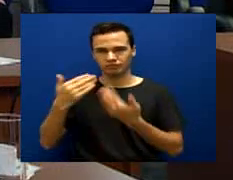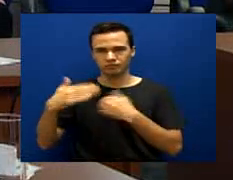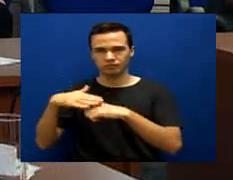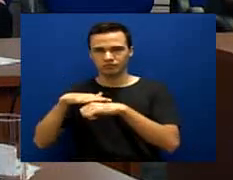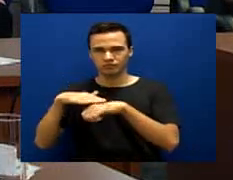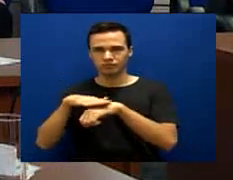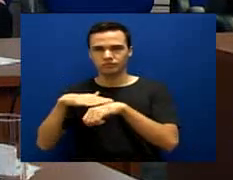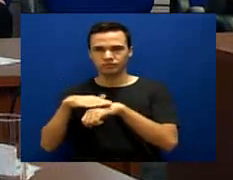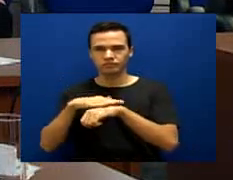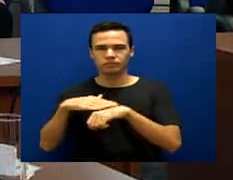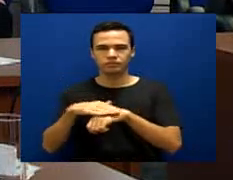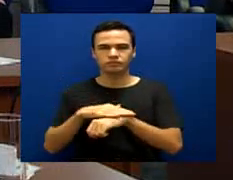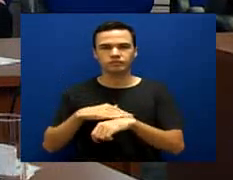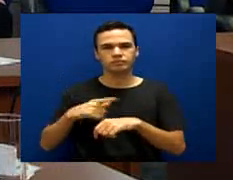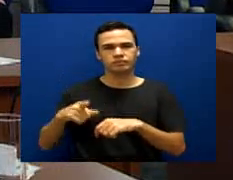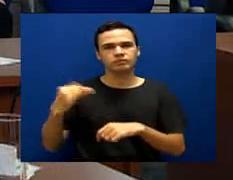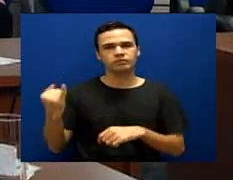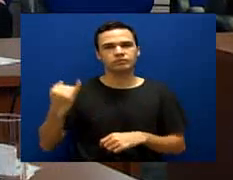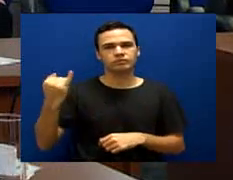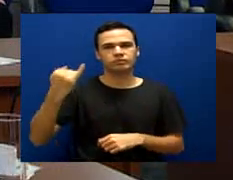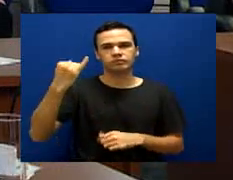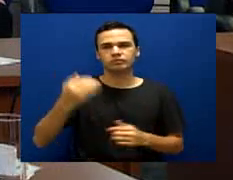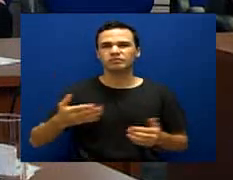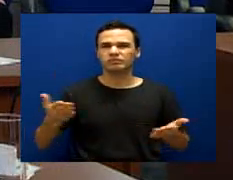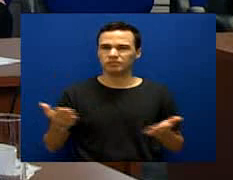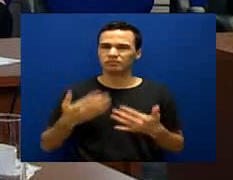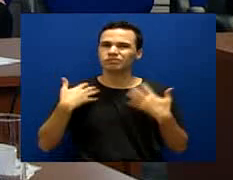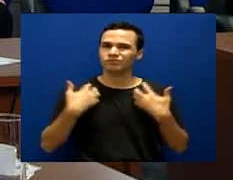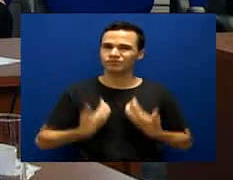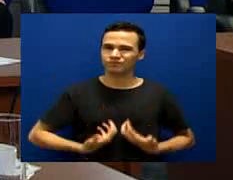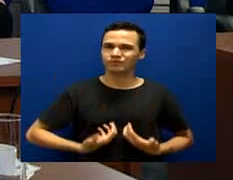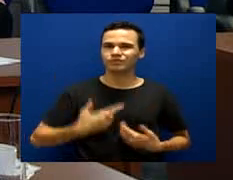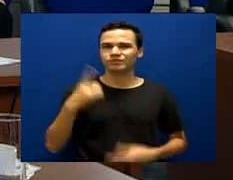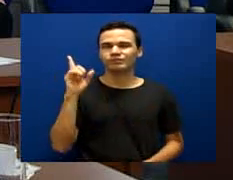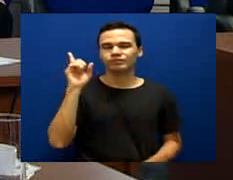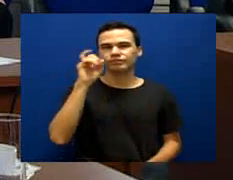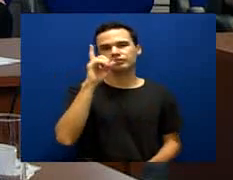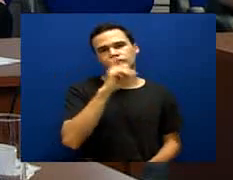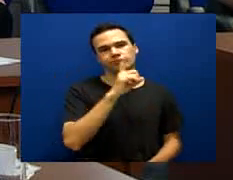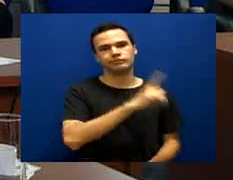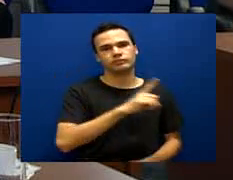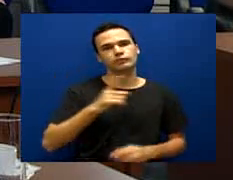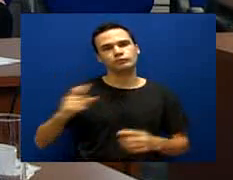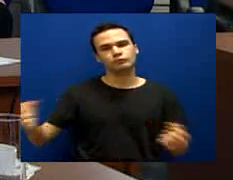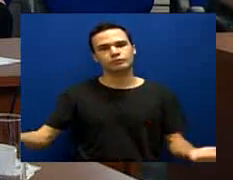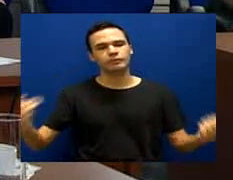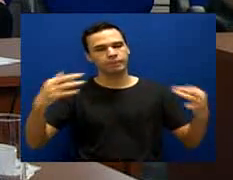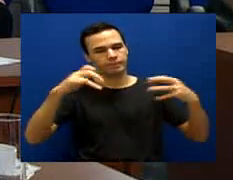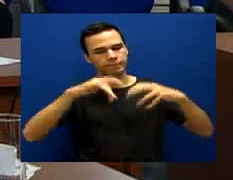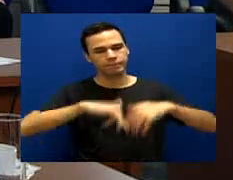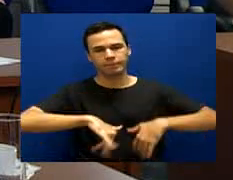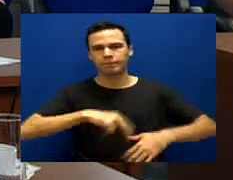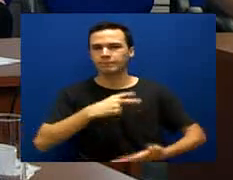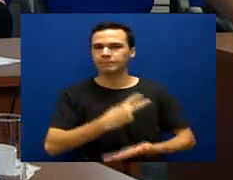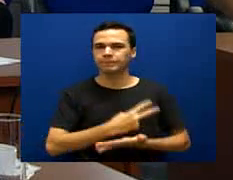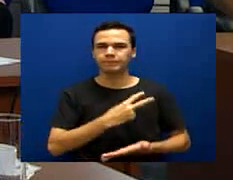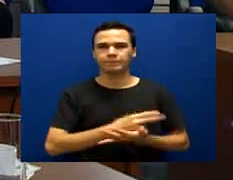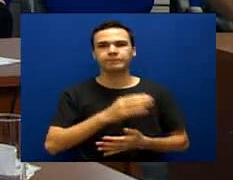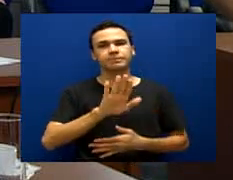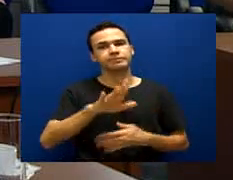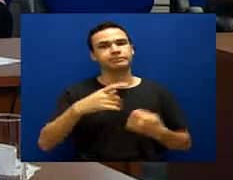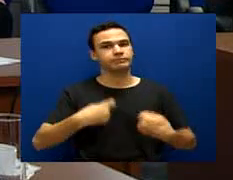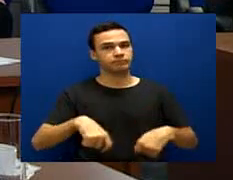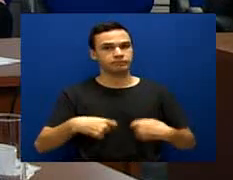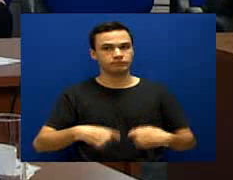gabinete da importância, embora cansativo que seja reunir várias vezes, mas é extremamente